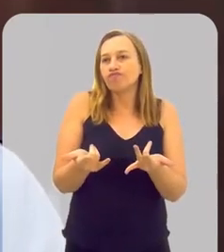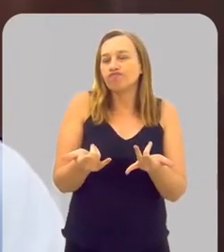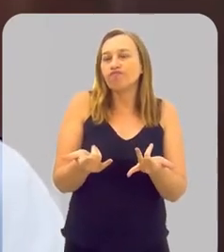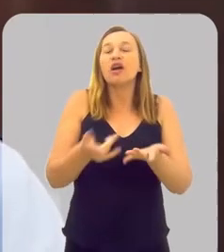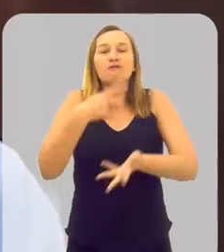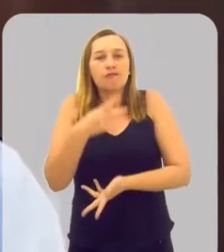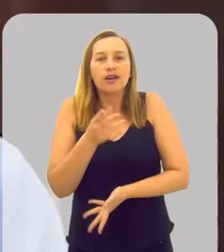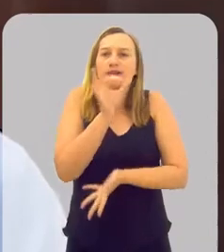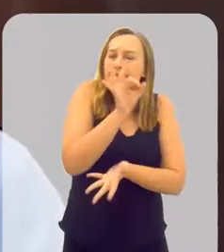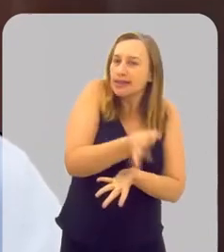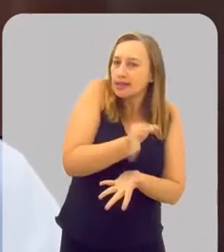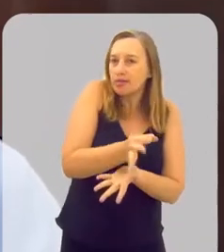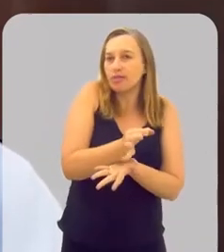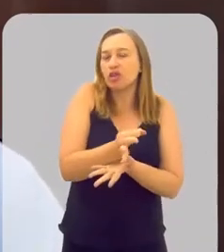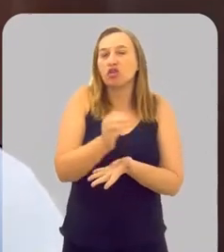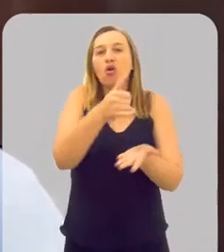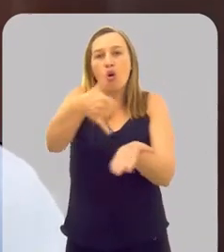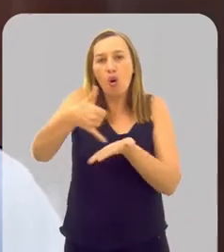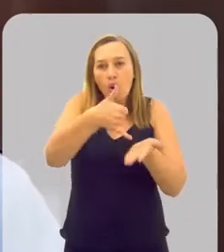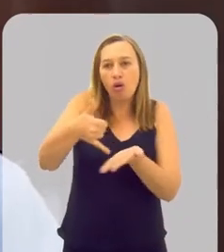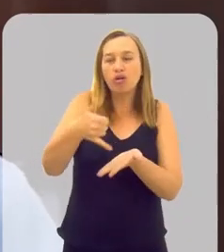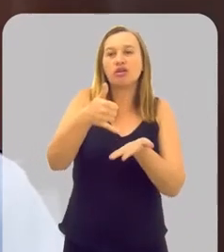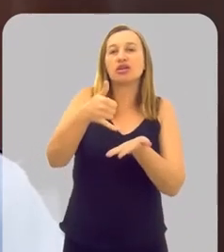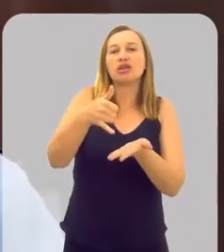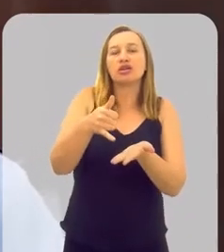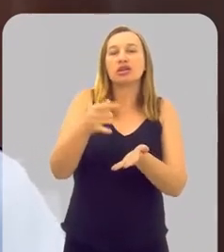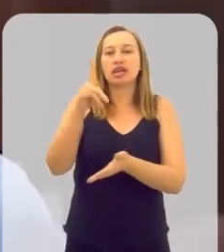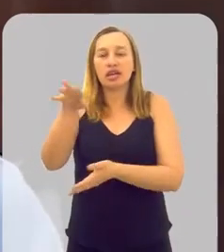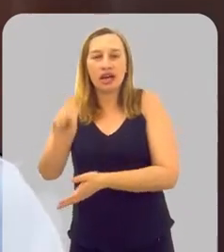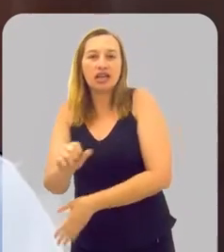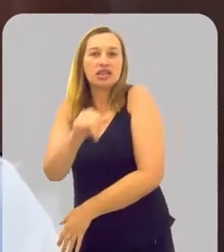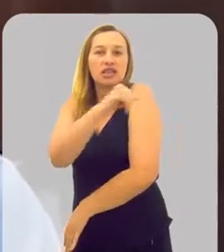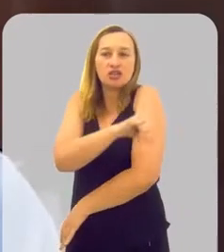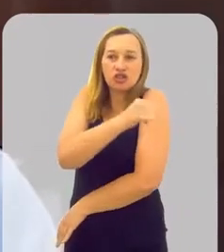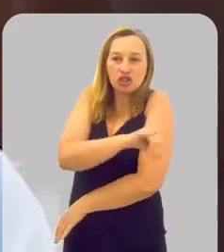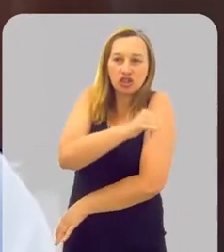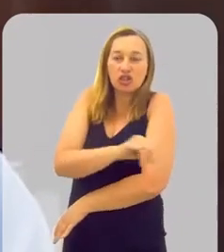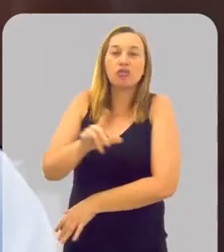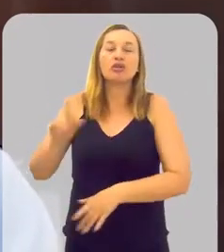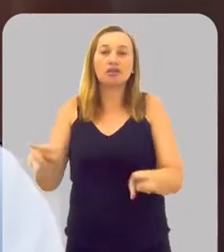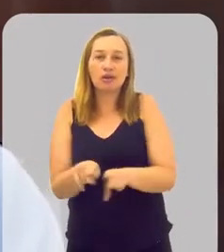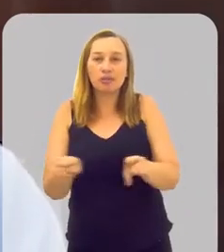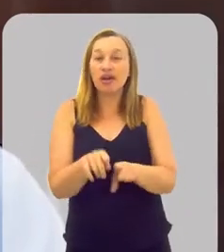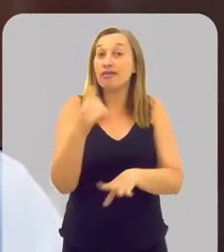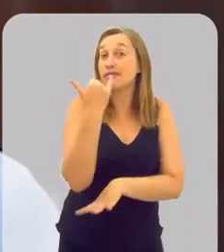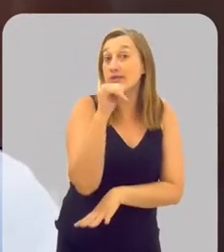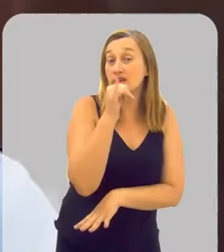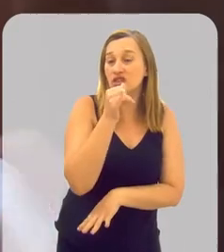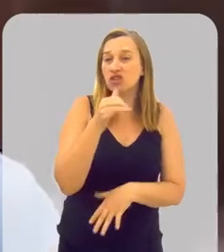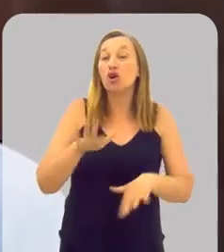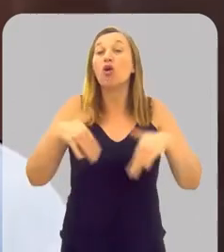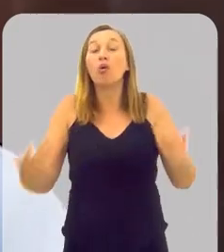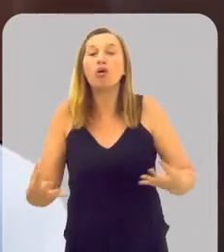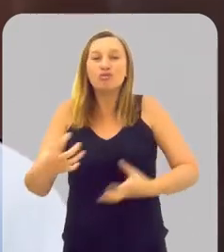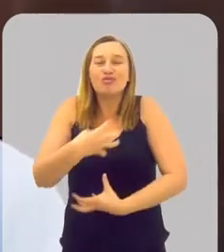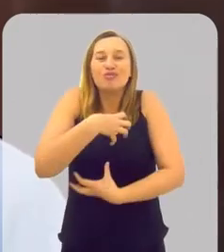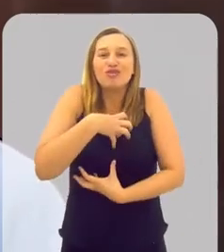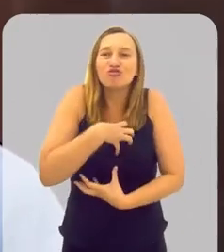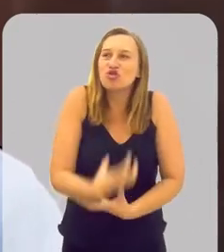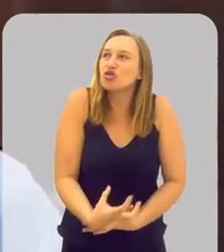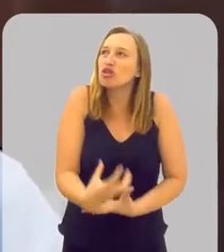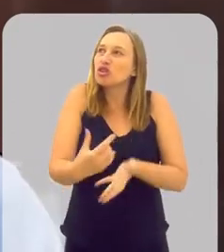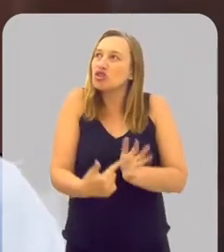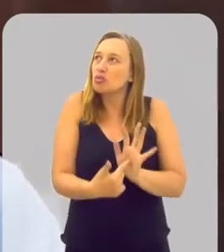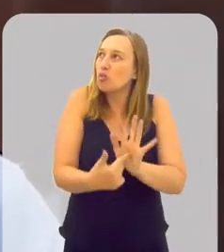ela fala exatamente isso. Óleo e gás é Rio de Janeiro e o Rio de Janeiro é energia. Qual que é o sentido que a